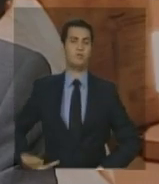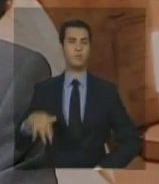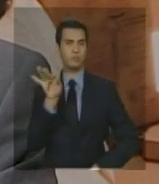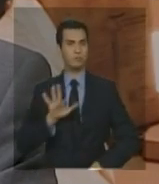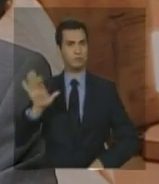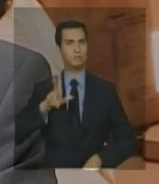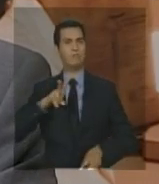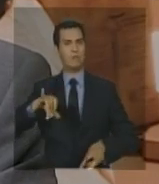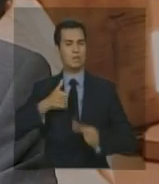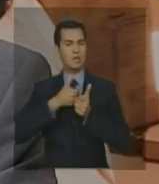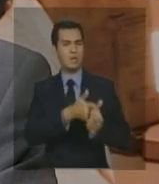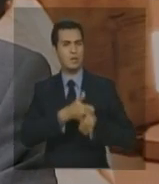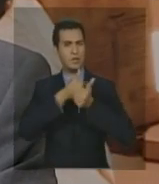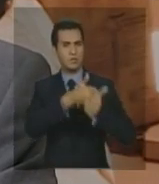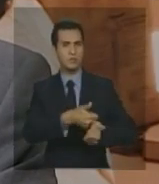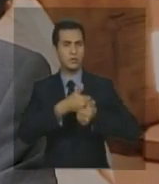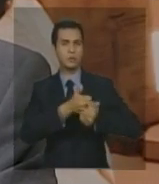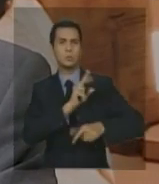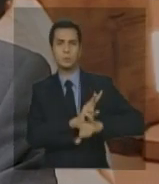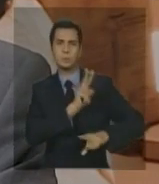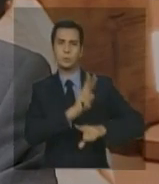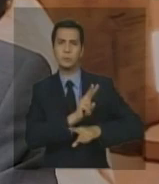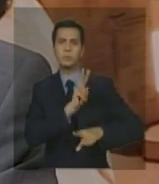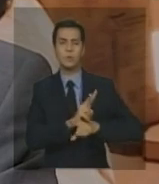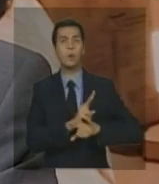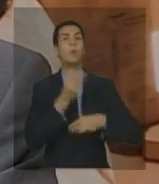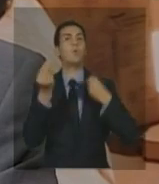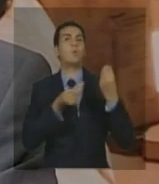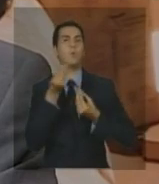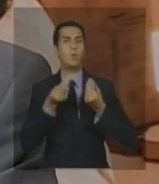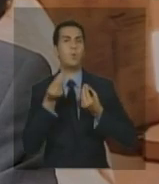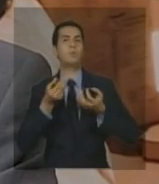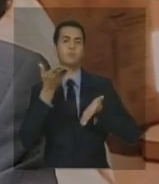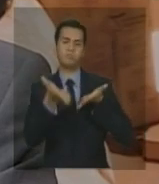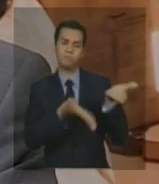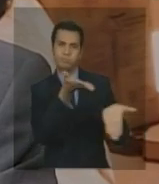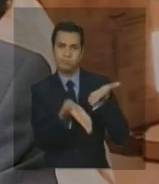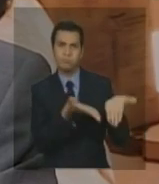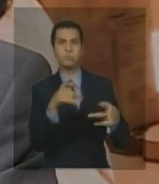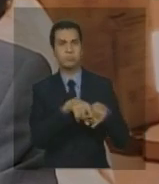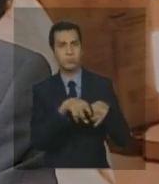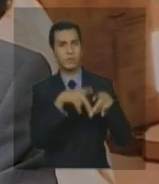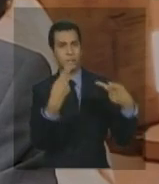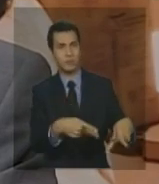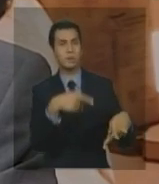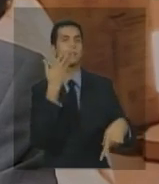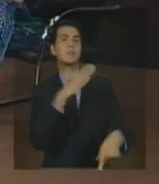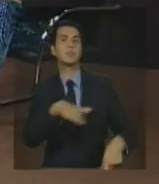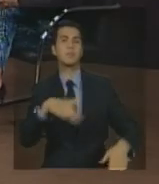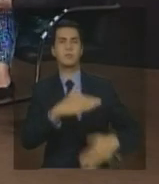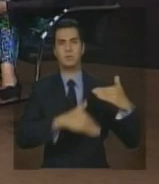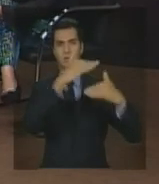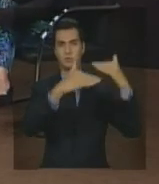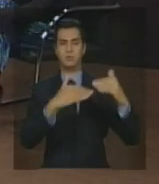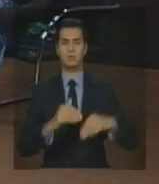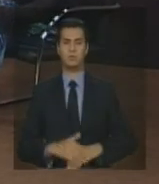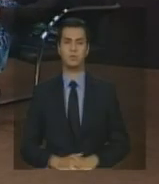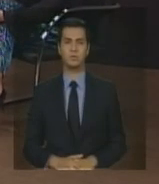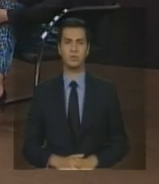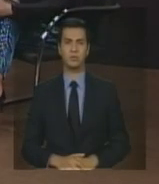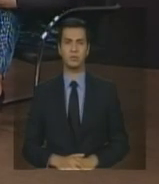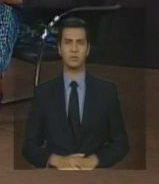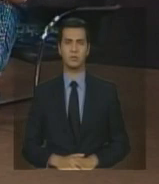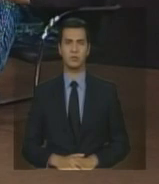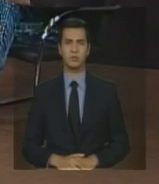para que a gente possa acompanhar de perto o tratamento e o desenvolvimento dessa criança. Vamos então, explicar o plano como um todo, então, né? Então,